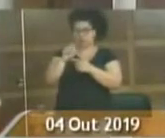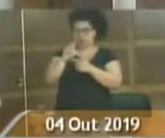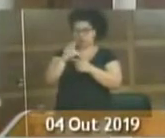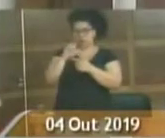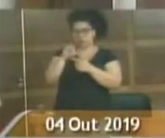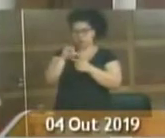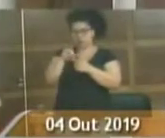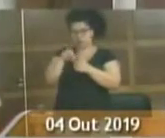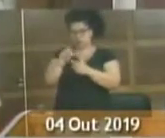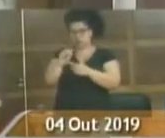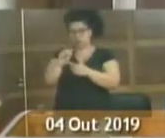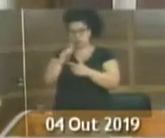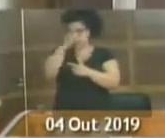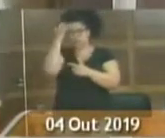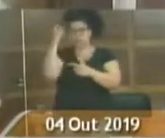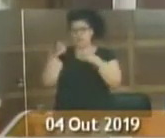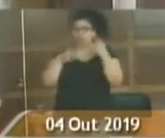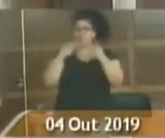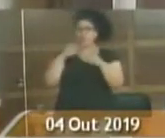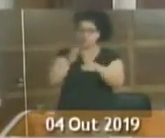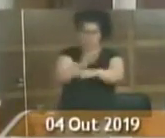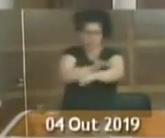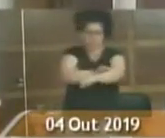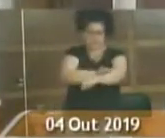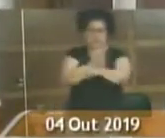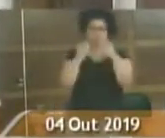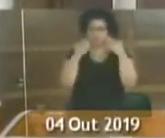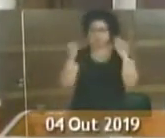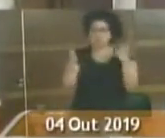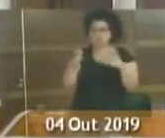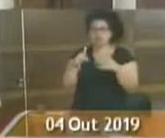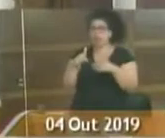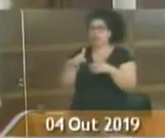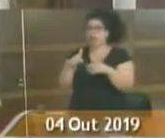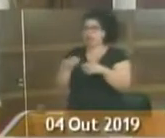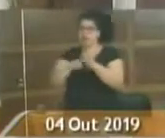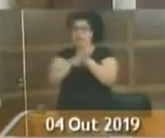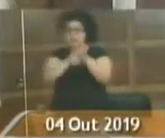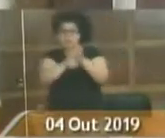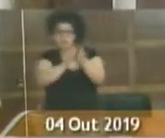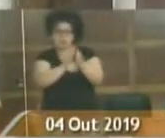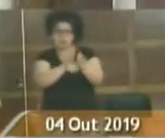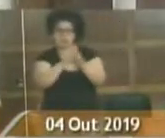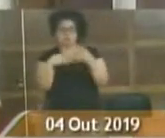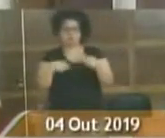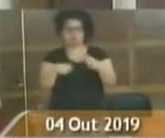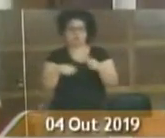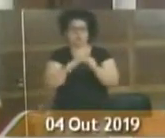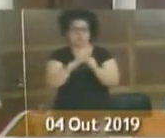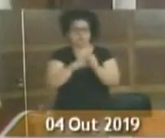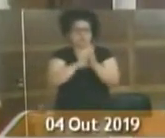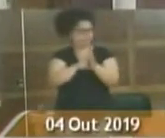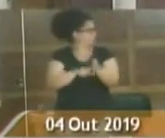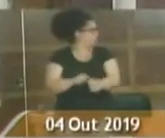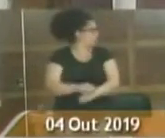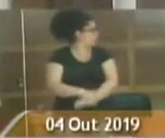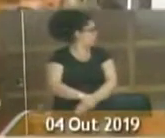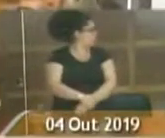é porque as pessoas hoje botaram uma coisa, é ferida, é esporo, não. É ferida, é exame. Tá?